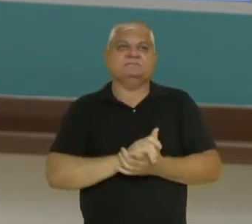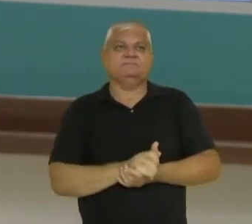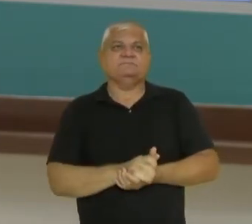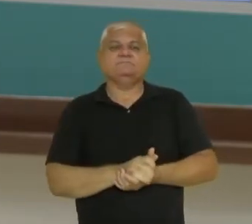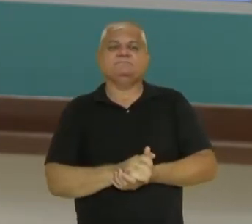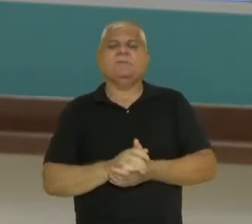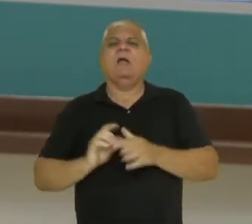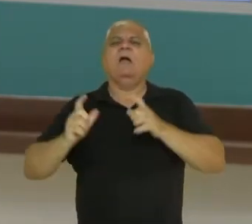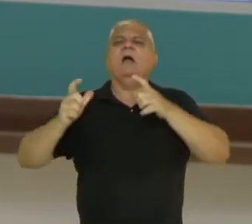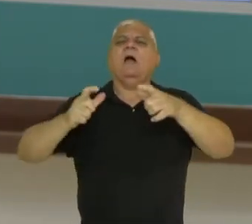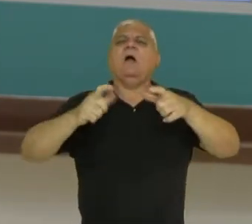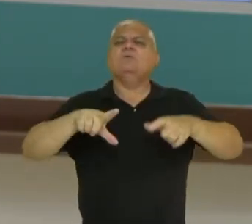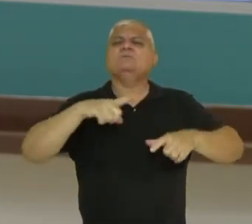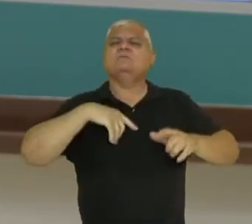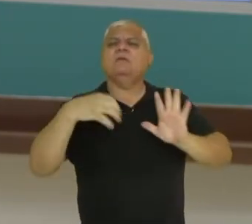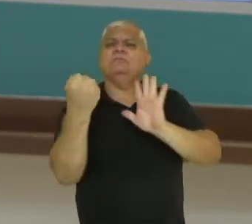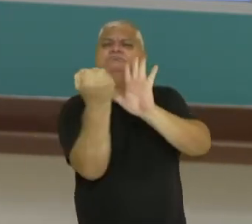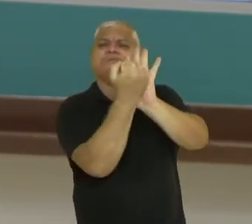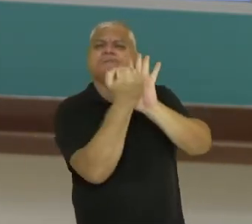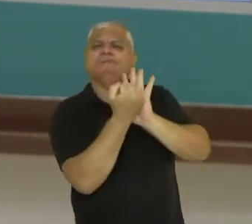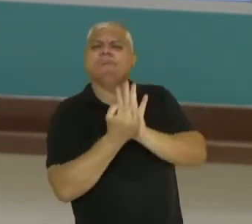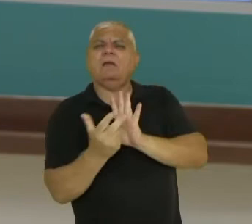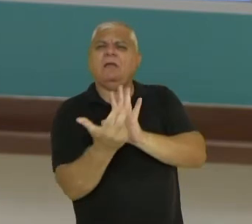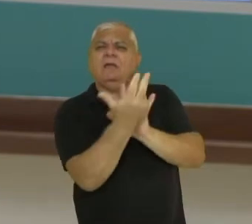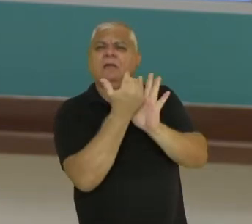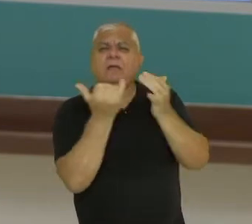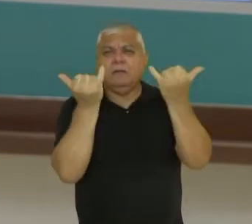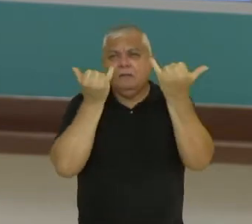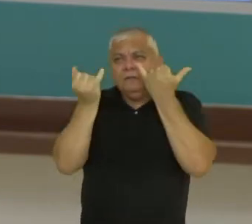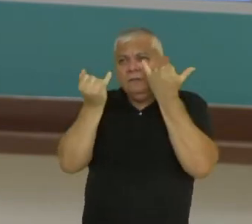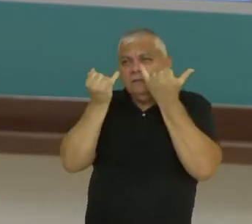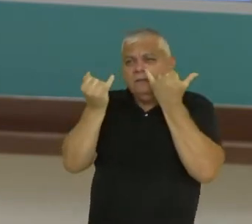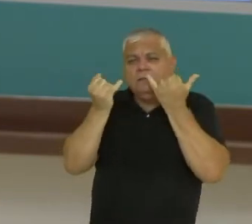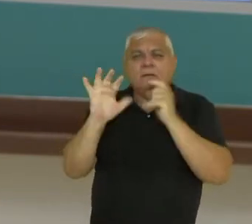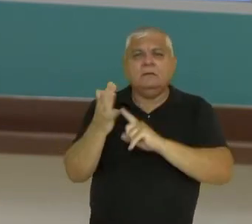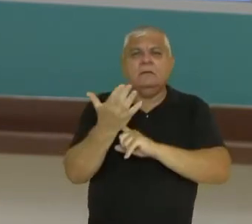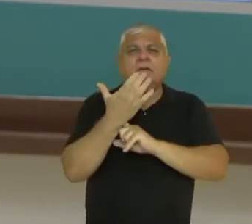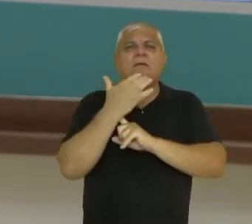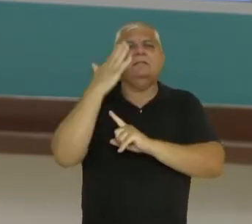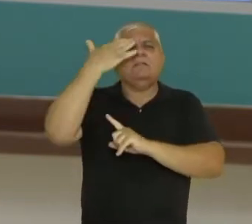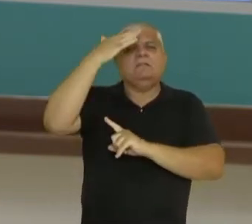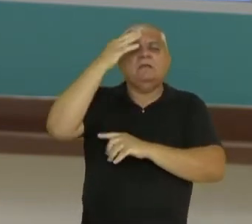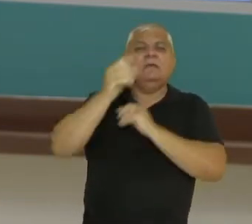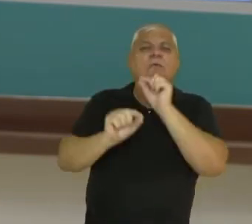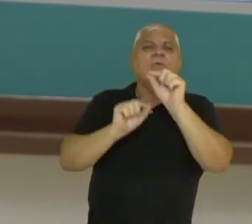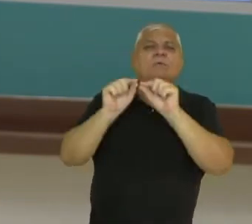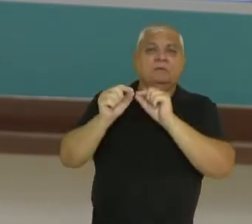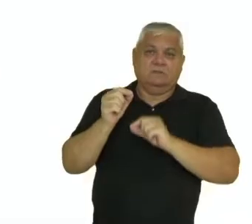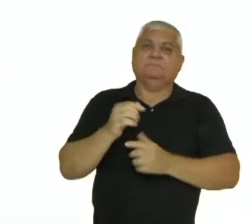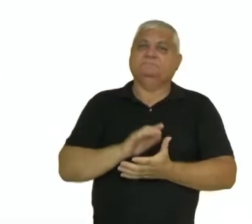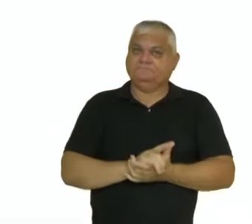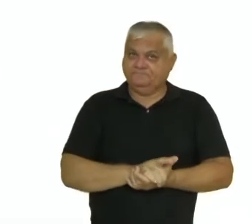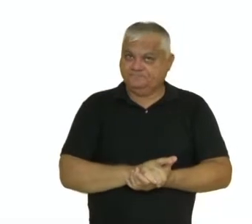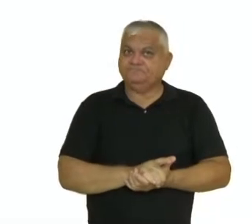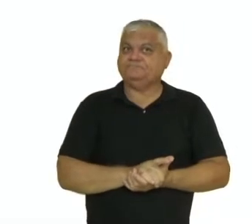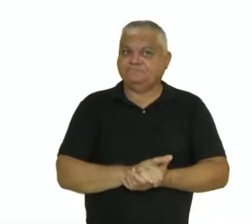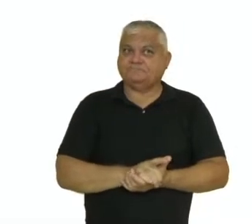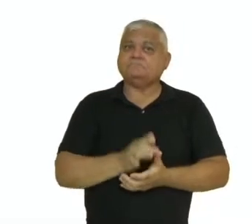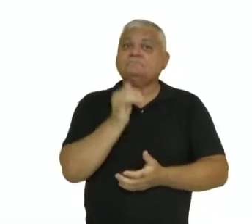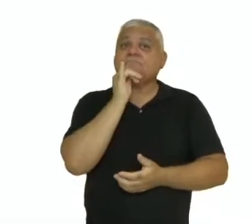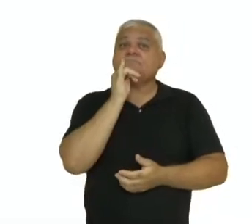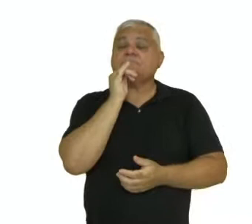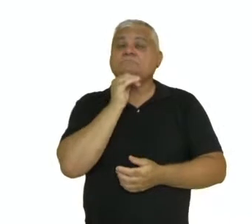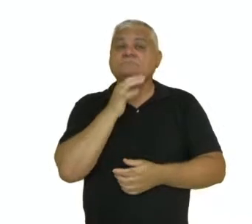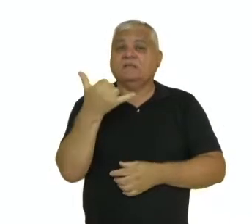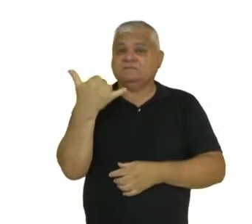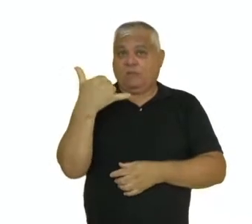Onde mais encontramos uma simbologia informativa, ou seja, um símbolo que traz uma informação importante? Reconhece os símbolos que